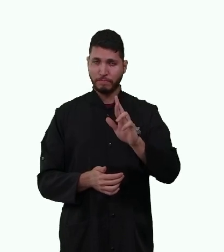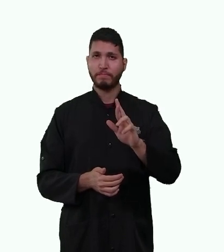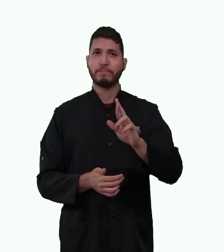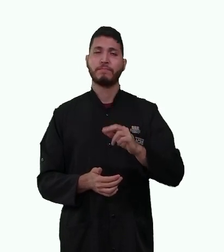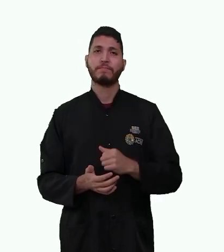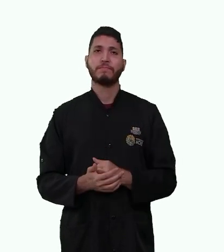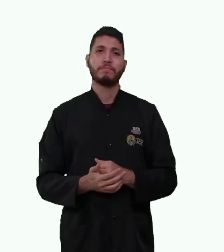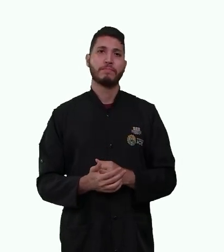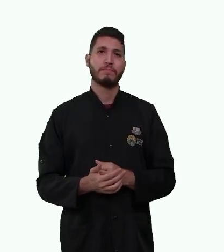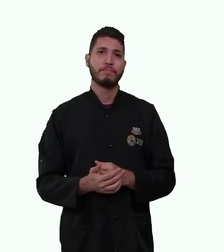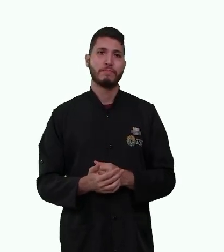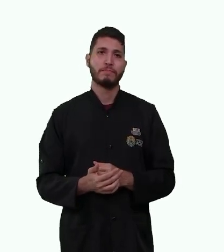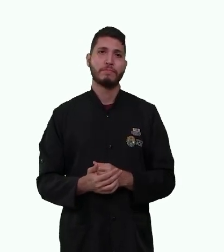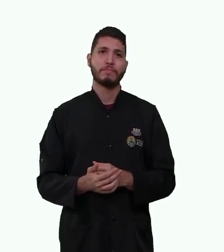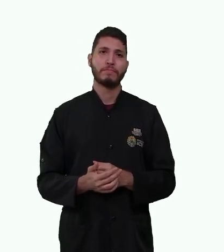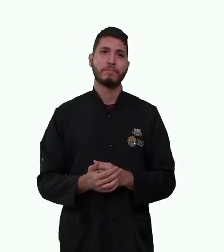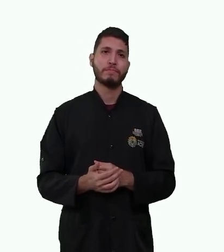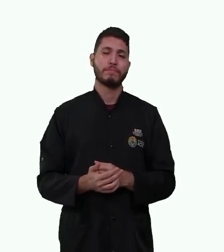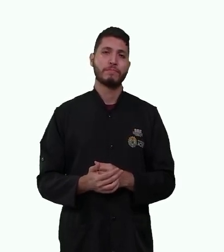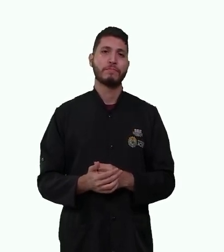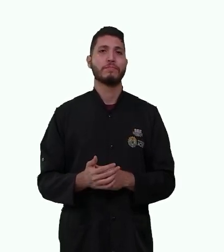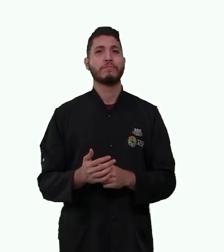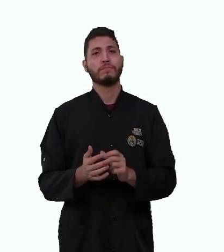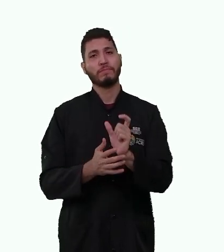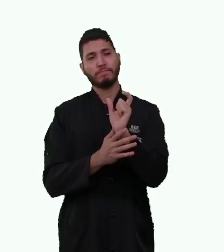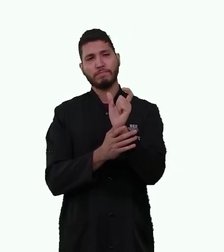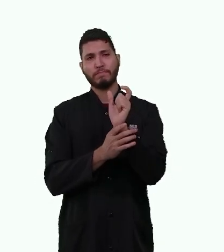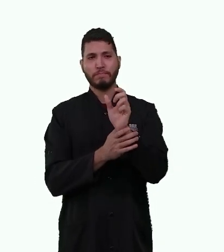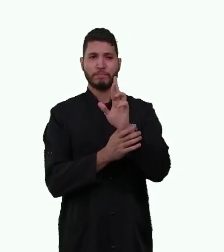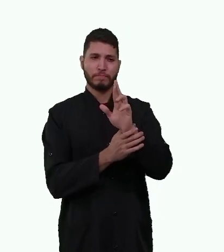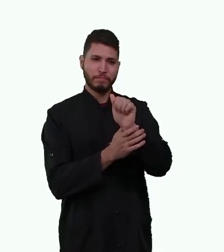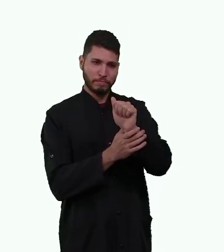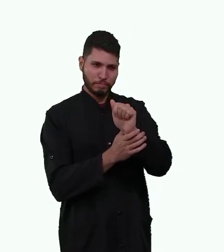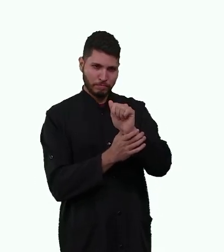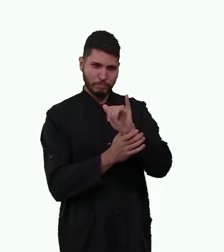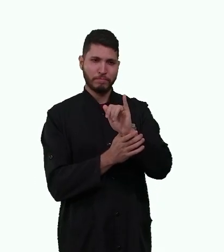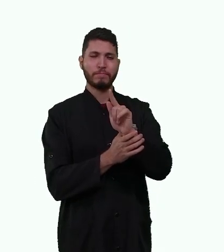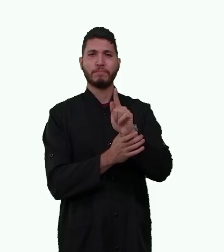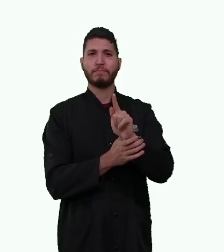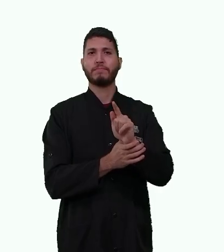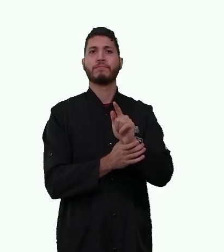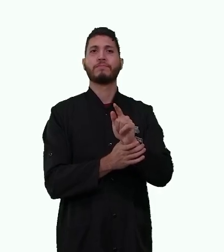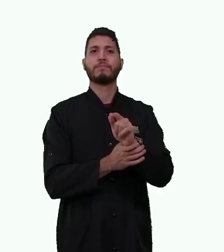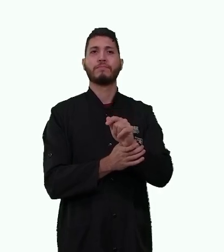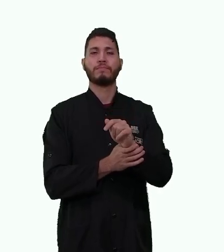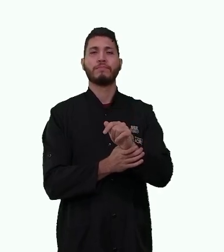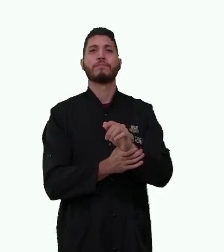com a raiz do verbo e a terminação, porque ele já é um